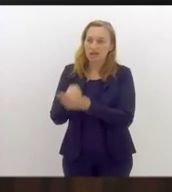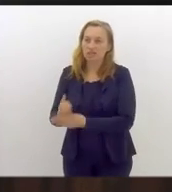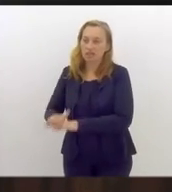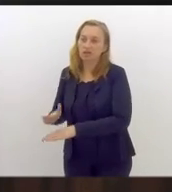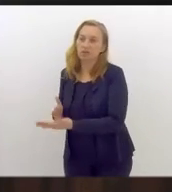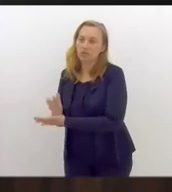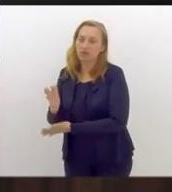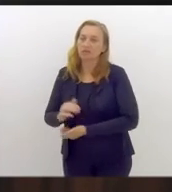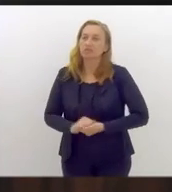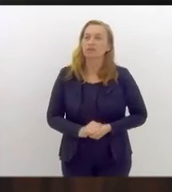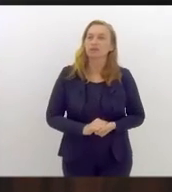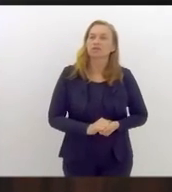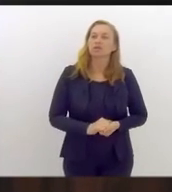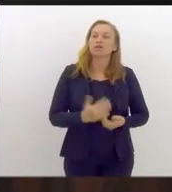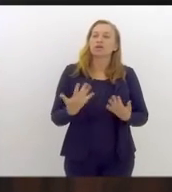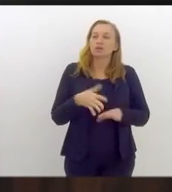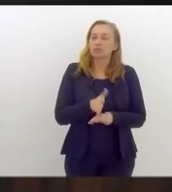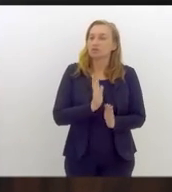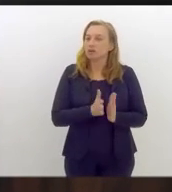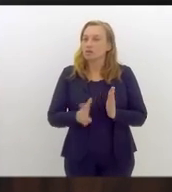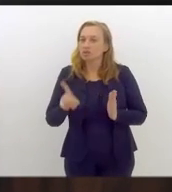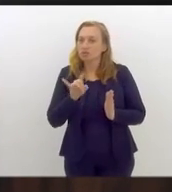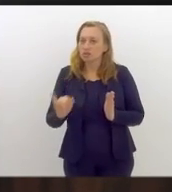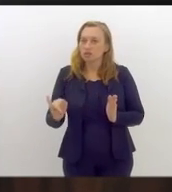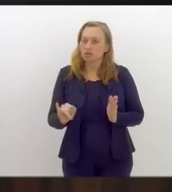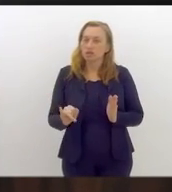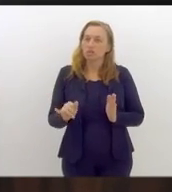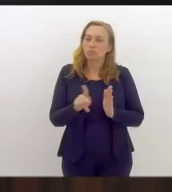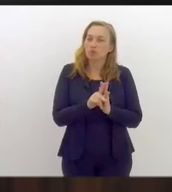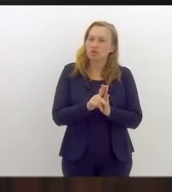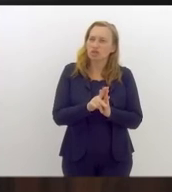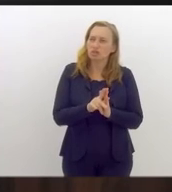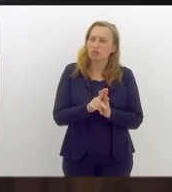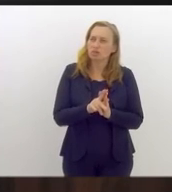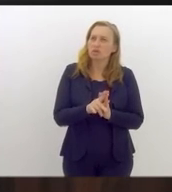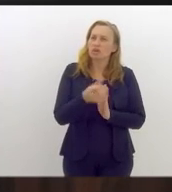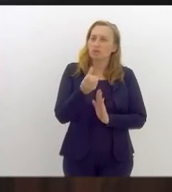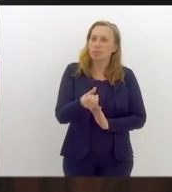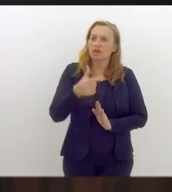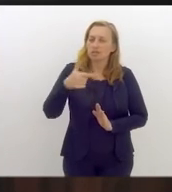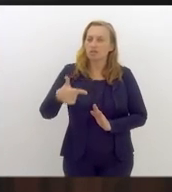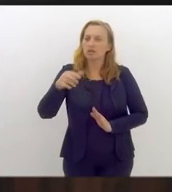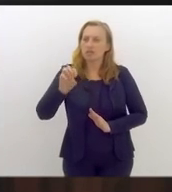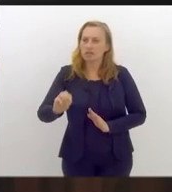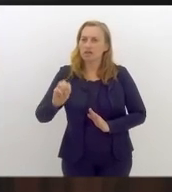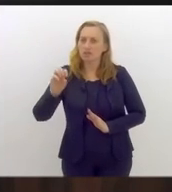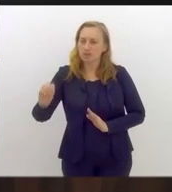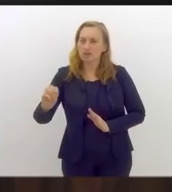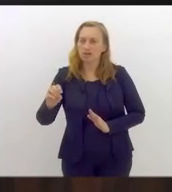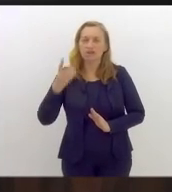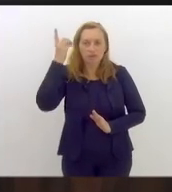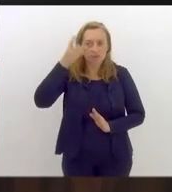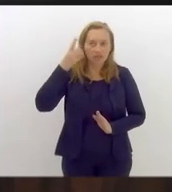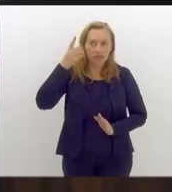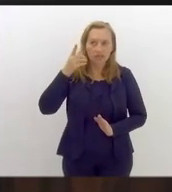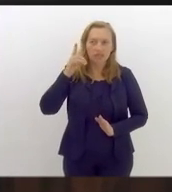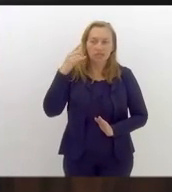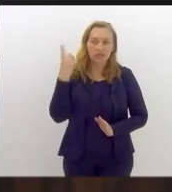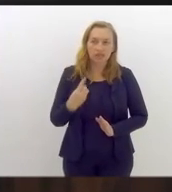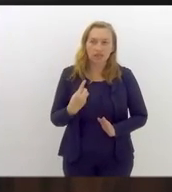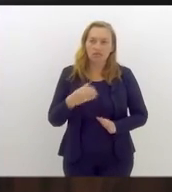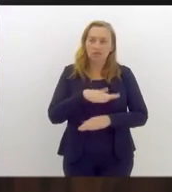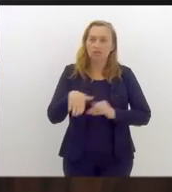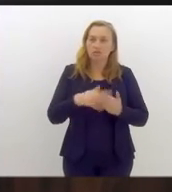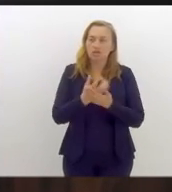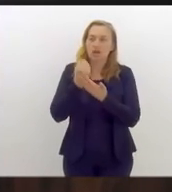estão, aprovado. Inclusão na ordem do dia do projeto 6200, da deputada Dani Monteiro. Senhores